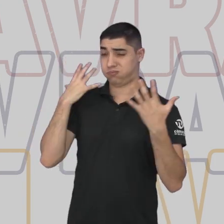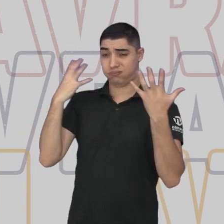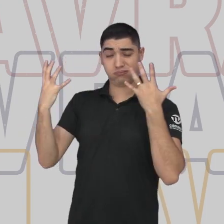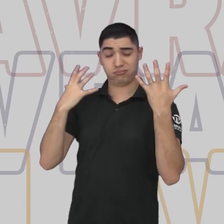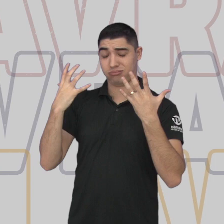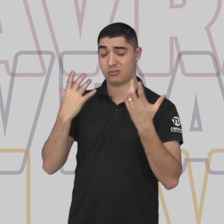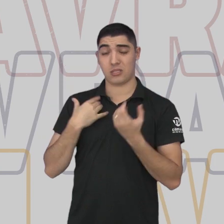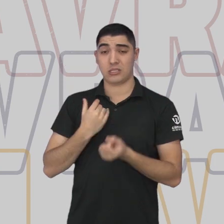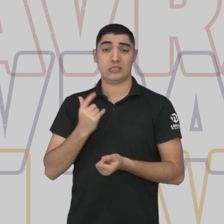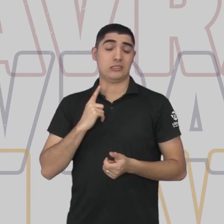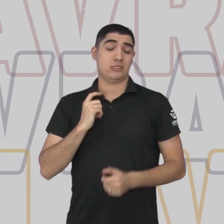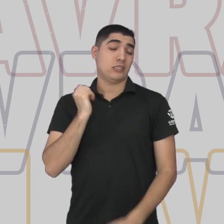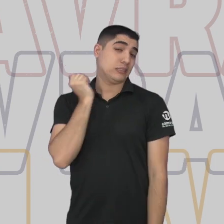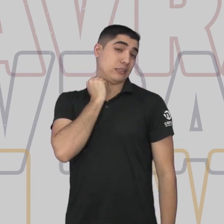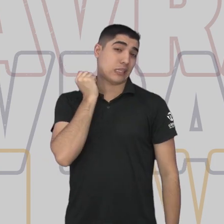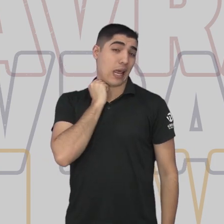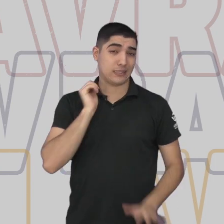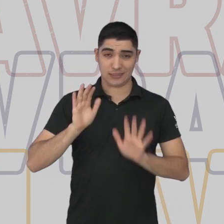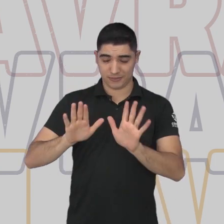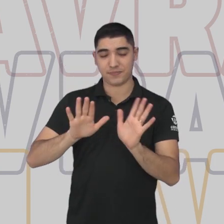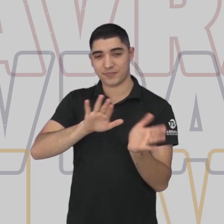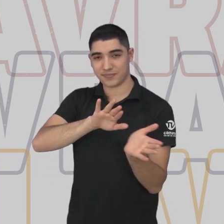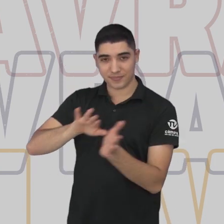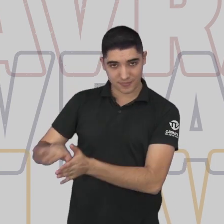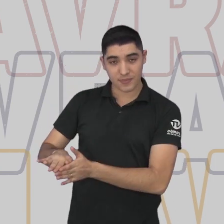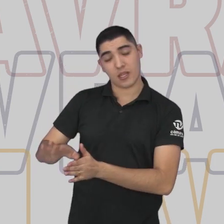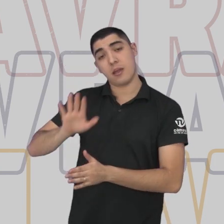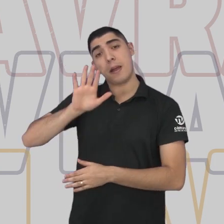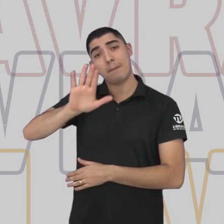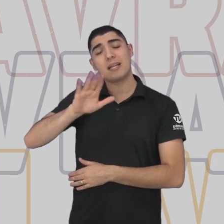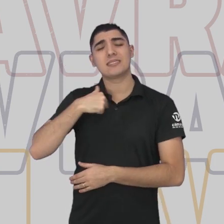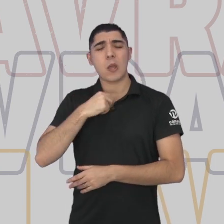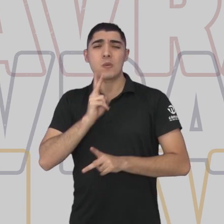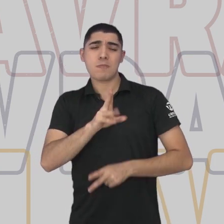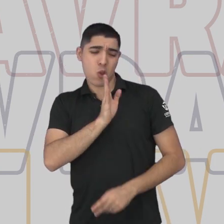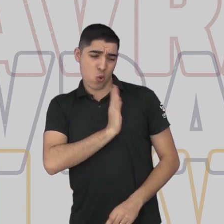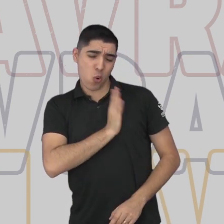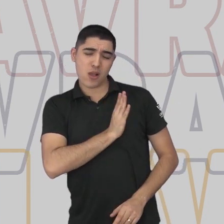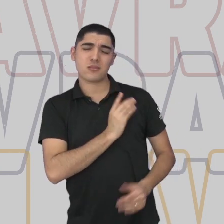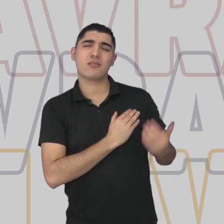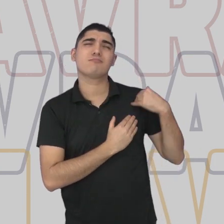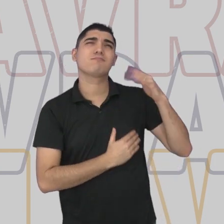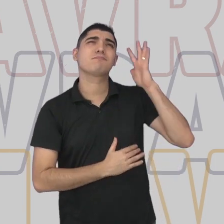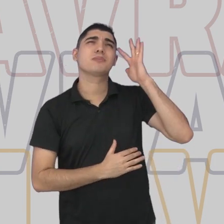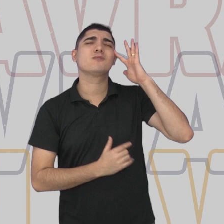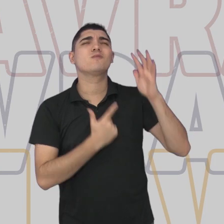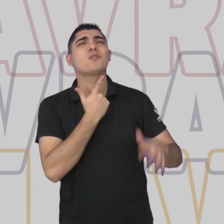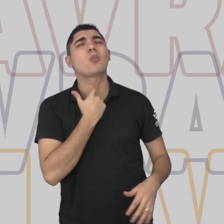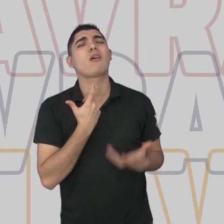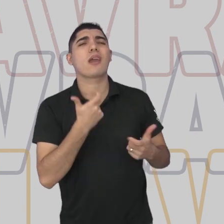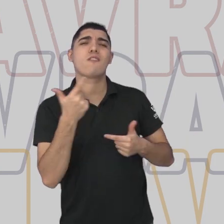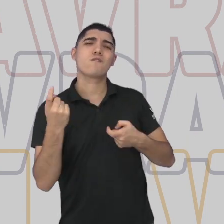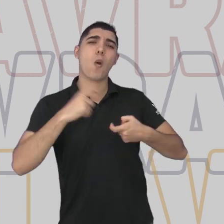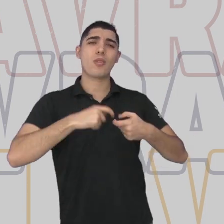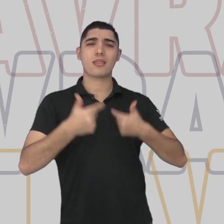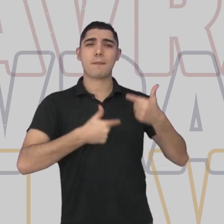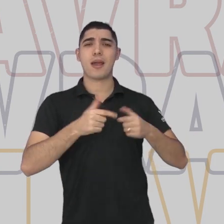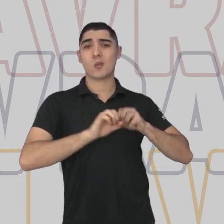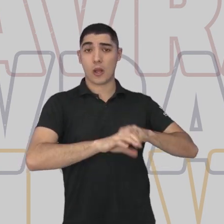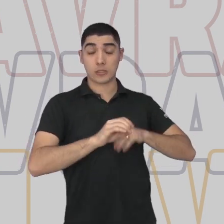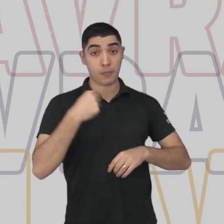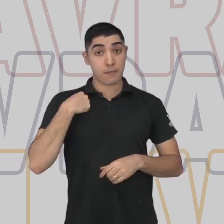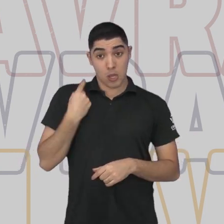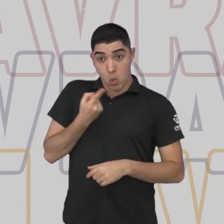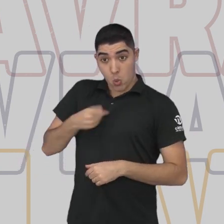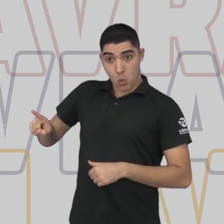evento e aquela coisa arada toda. Mas isso ainda ficava no meu coração, né? E eu trabalhei, o último